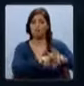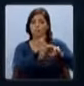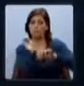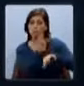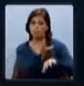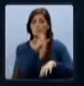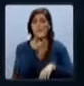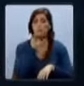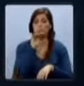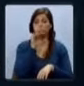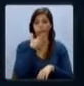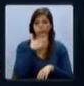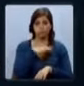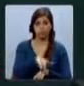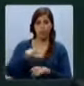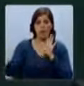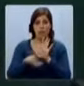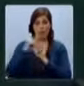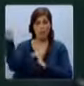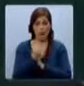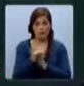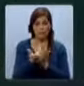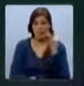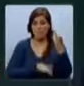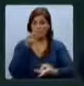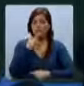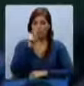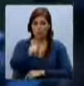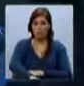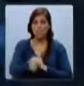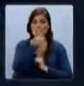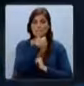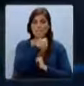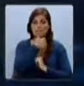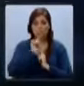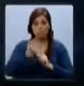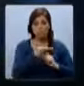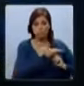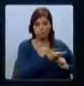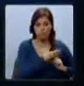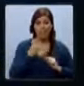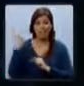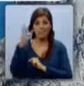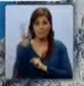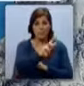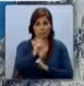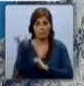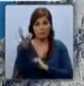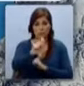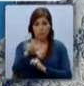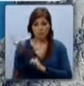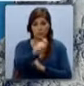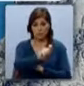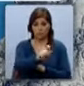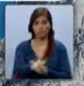preventivamente. E a lei manda que haja uma reavaliação das medidas de coação, trimestralmente. Mas qual notificação?